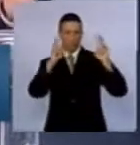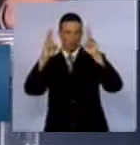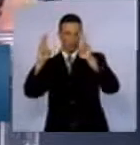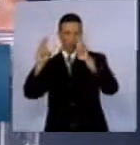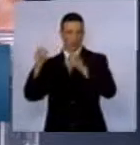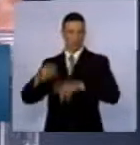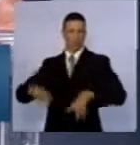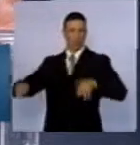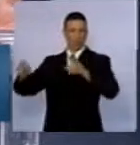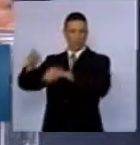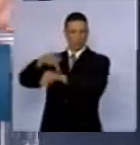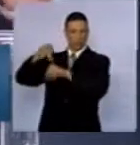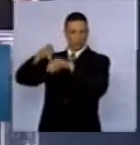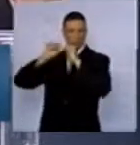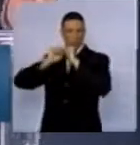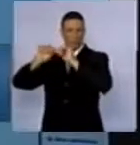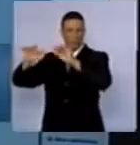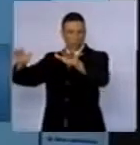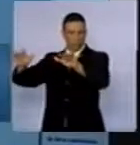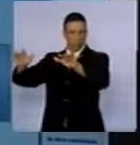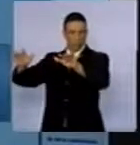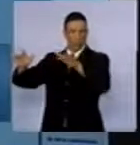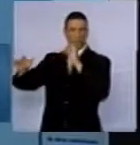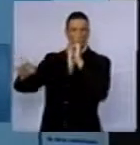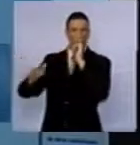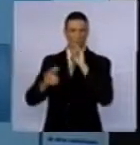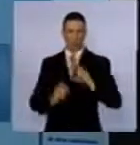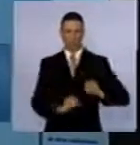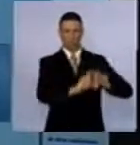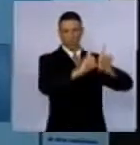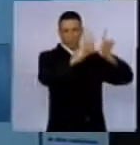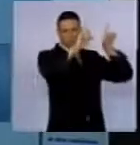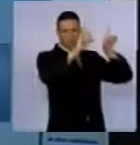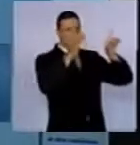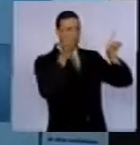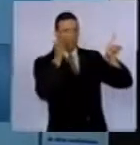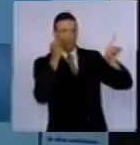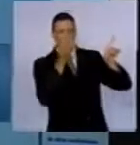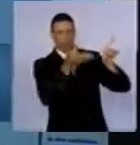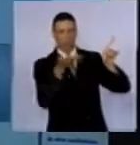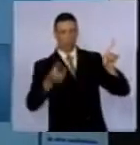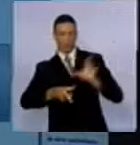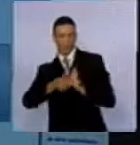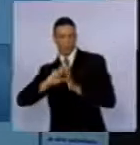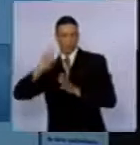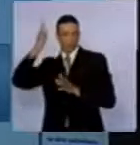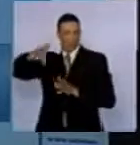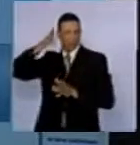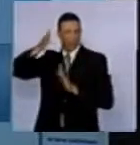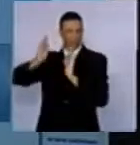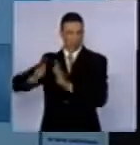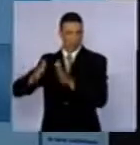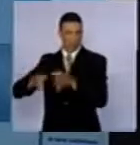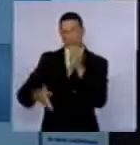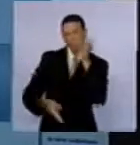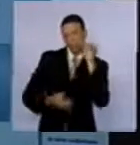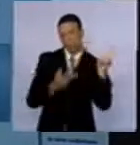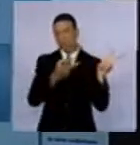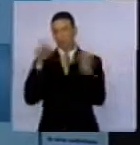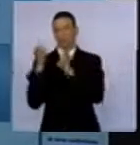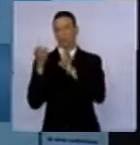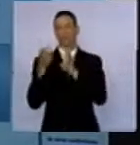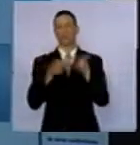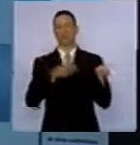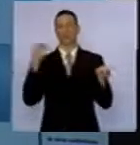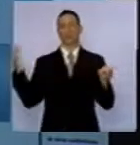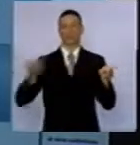audiovisual fora a publicidade. Esses são alguns exemplos que estão aí, alguns já foram repetidos, mas para se perceber o